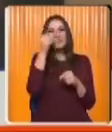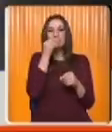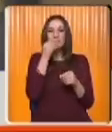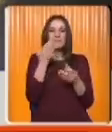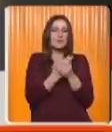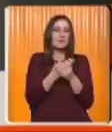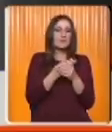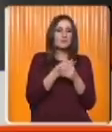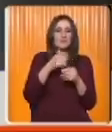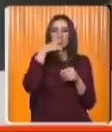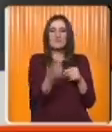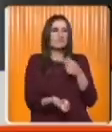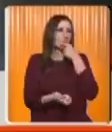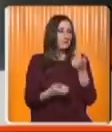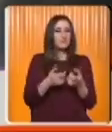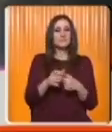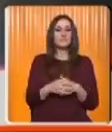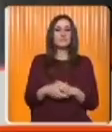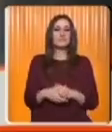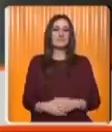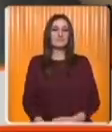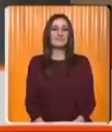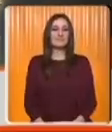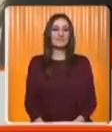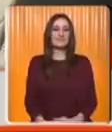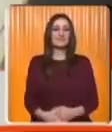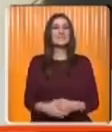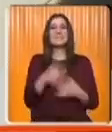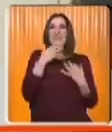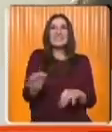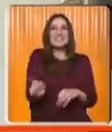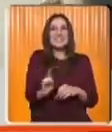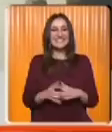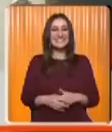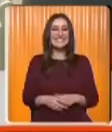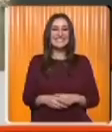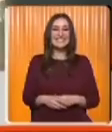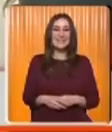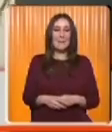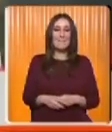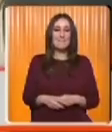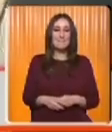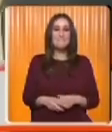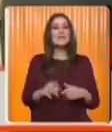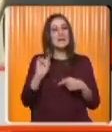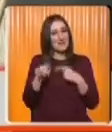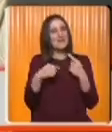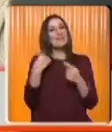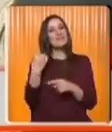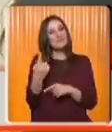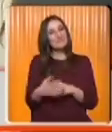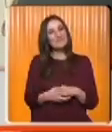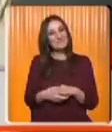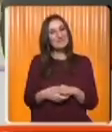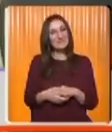comer pão, vem a porta, vem tudo atrás. Nunca vi. Pois é. É a próxima